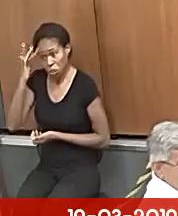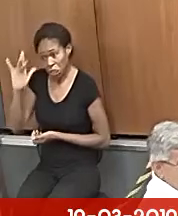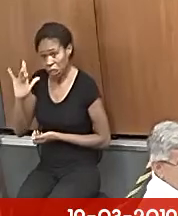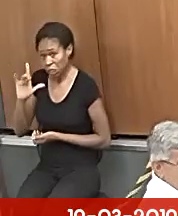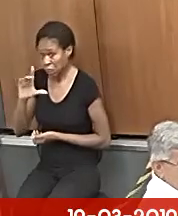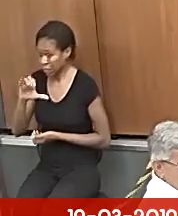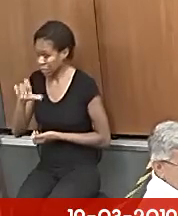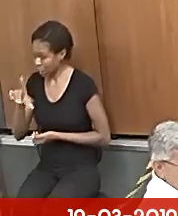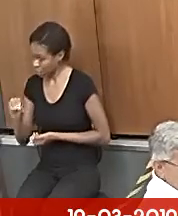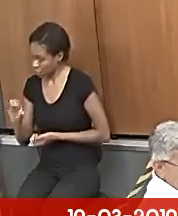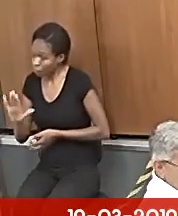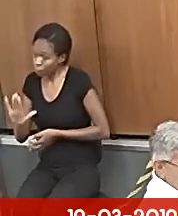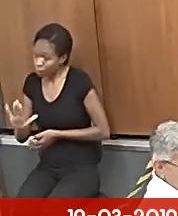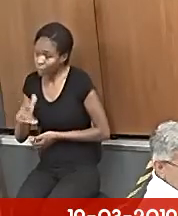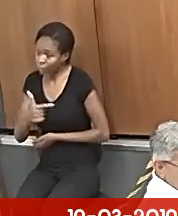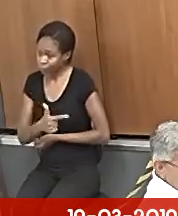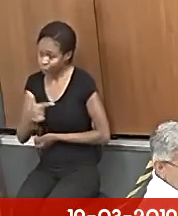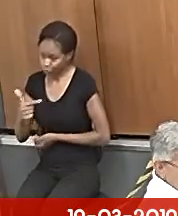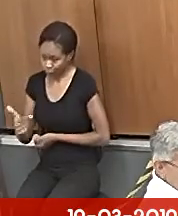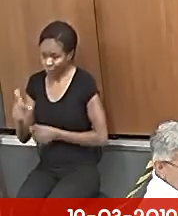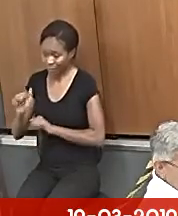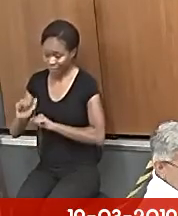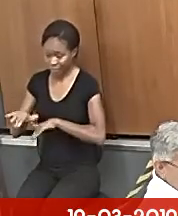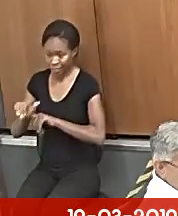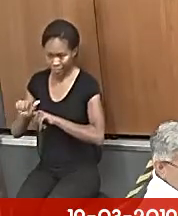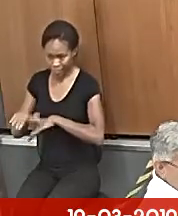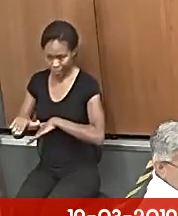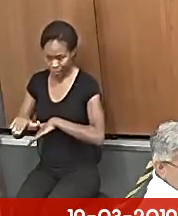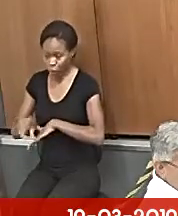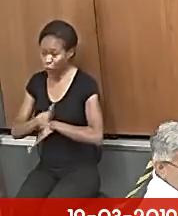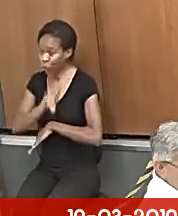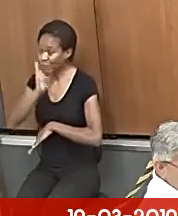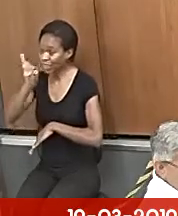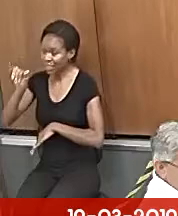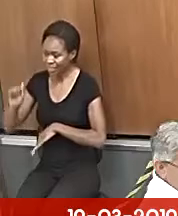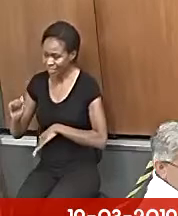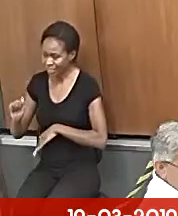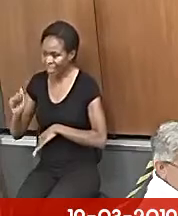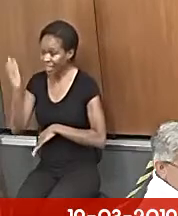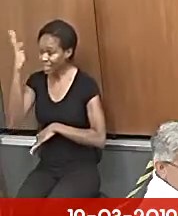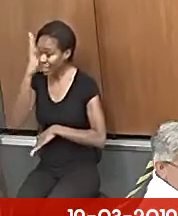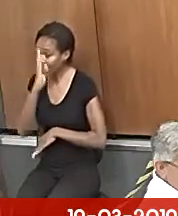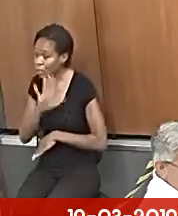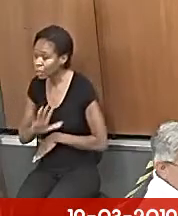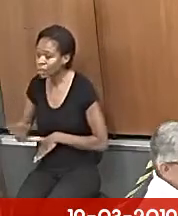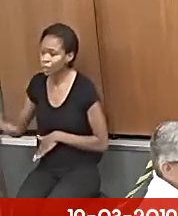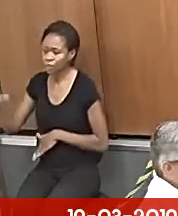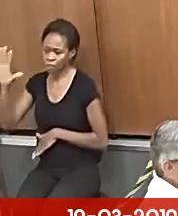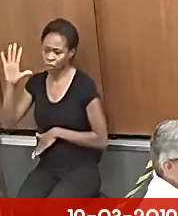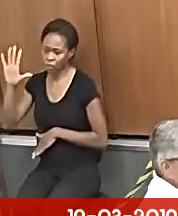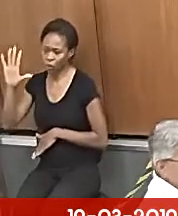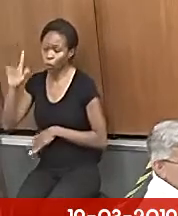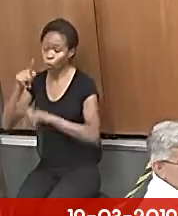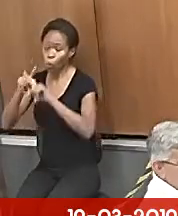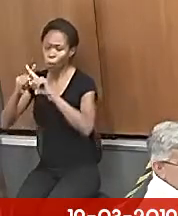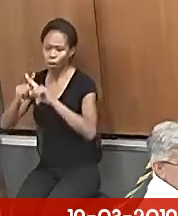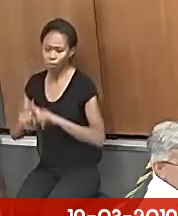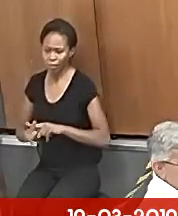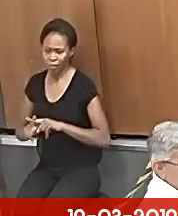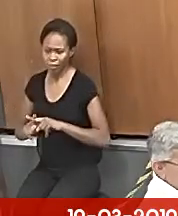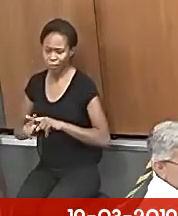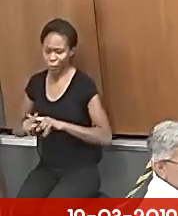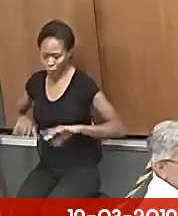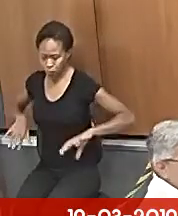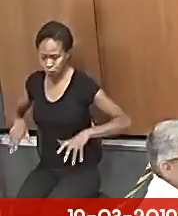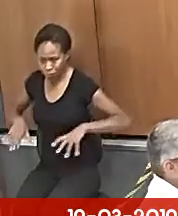é o dia nacional do atleta para olímpico dia 22 de setembro 22 de setembro e aí é